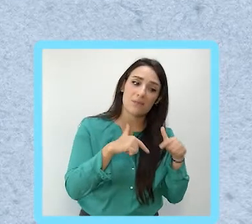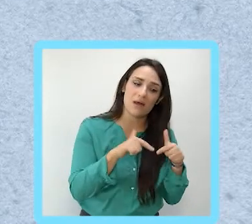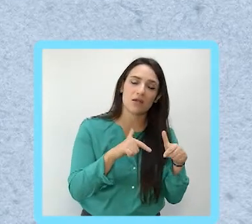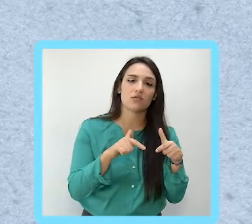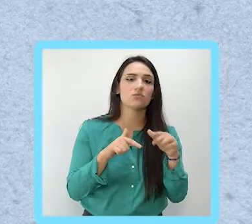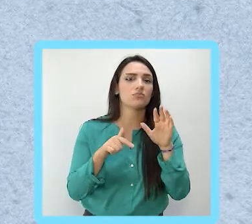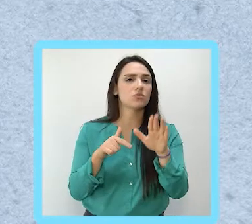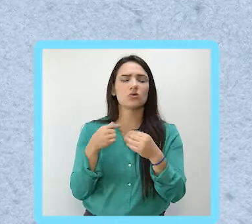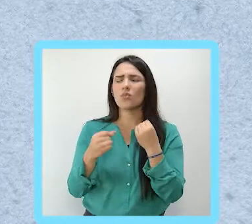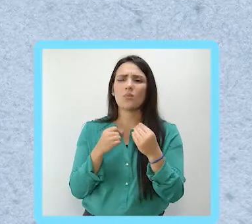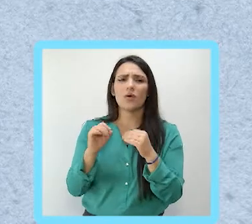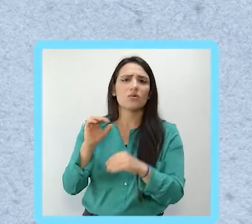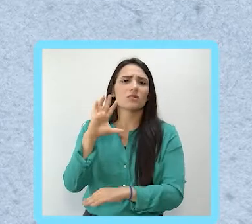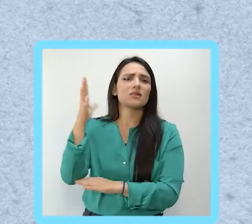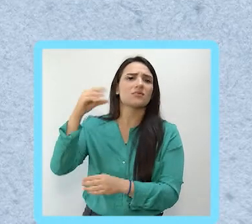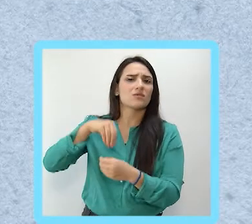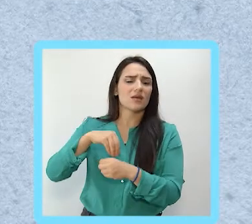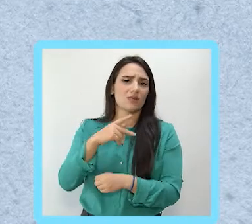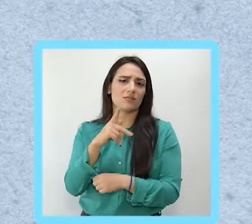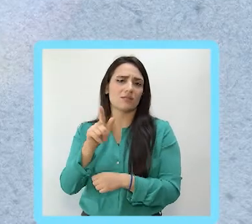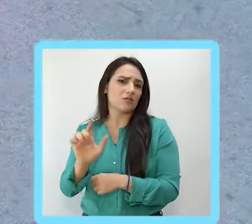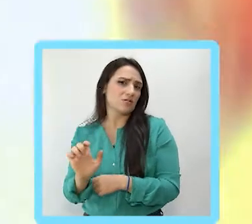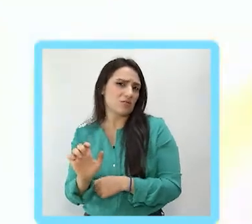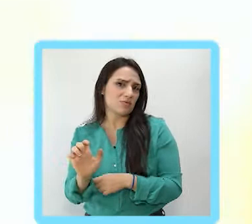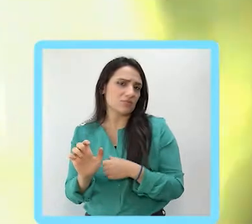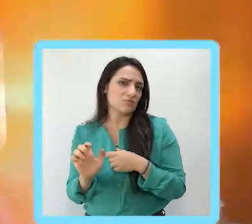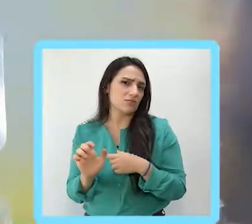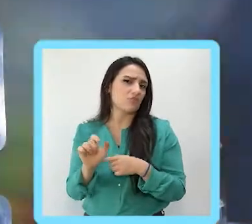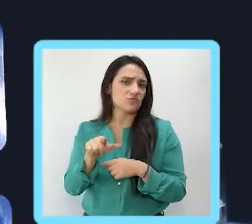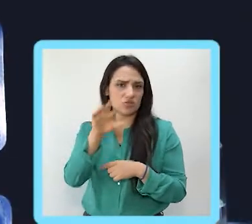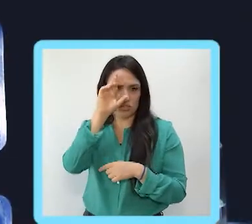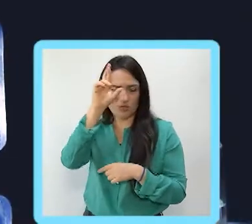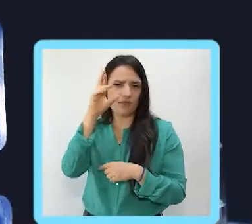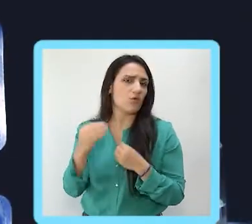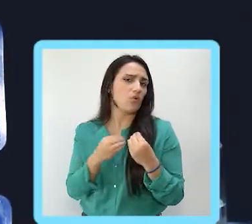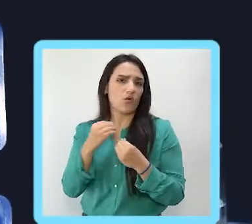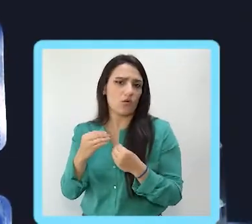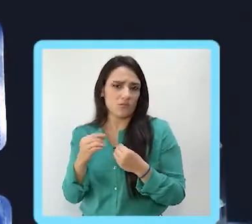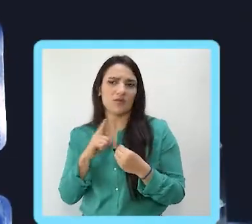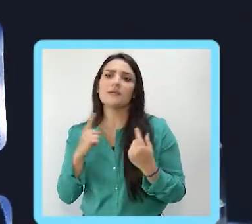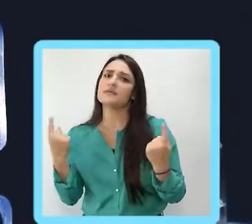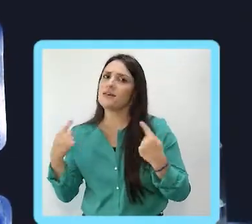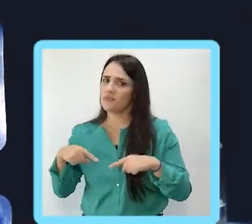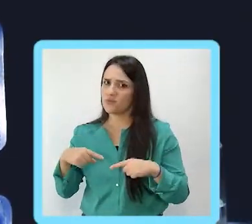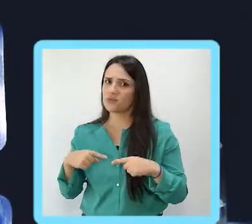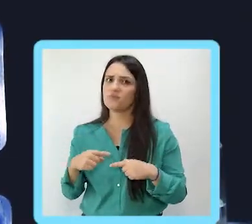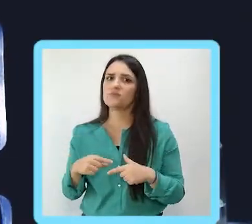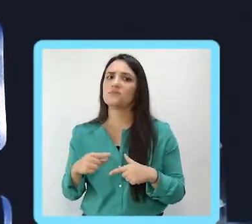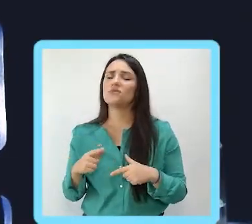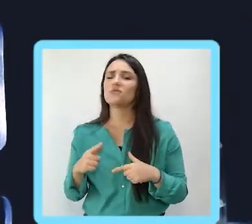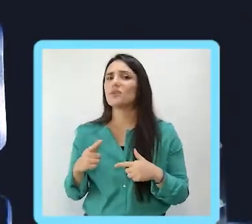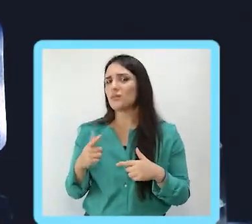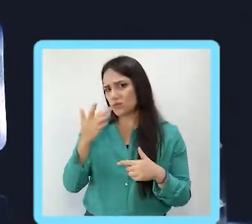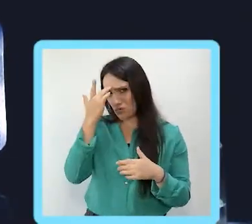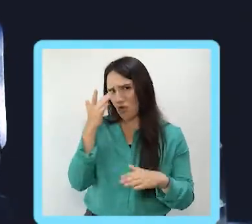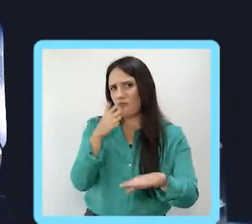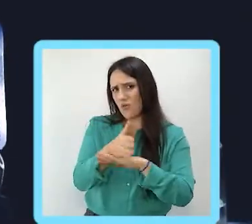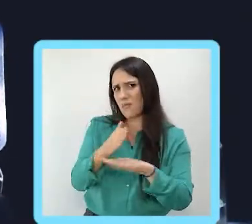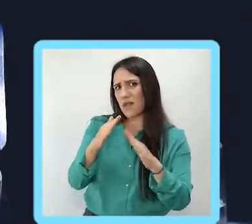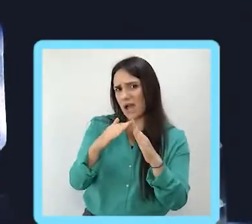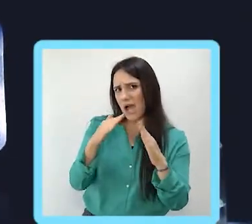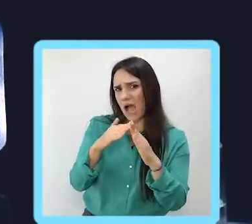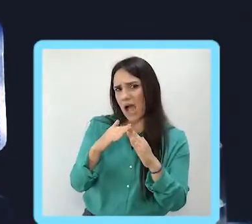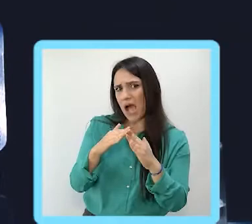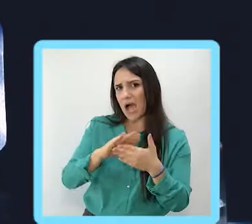próprio funcionamento da PGE sob o seu comando diante desse desafio da pandemia. O pessoal trabalha em